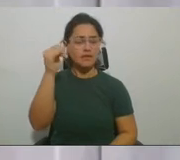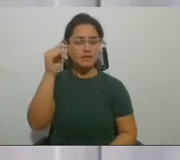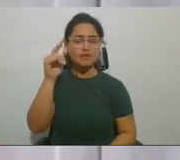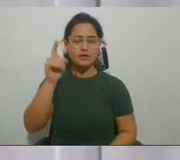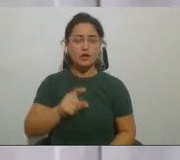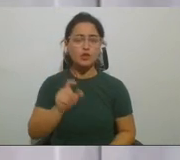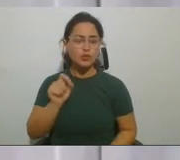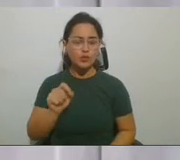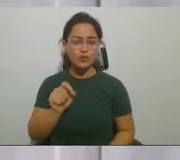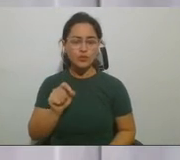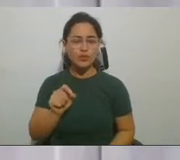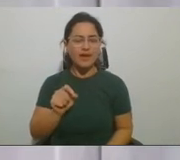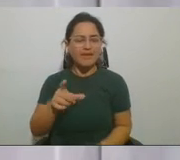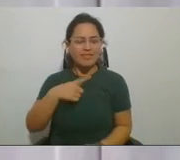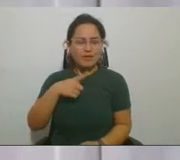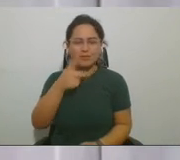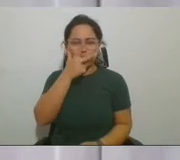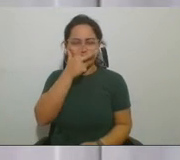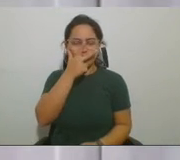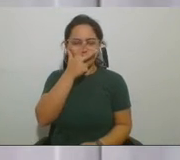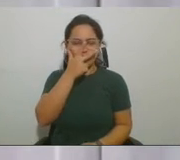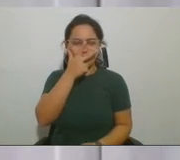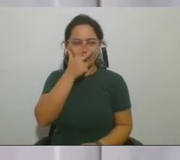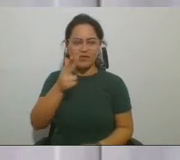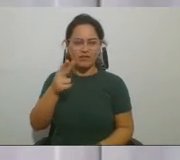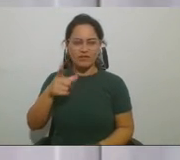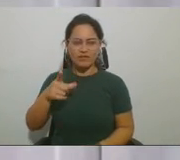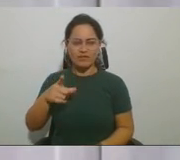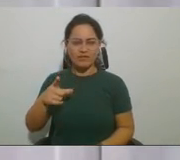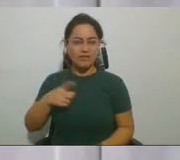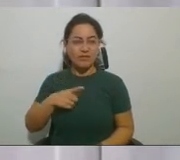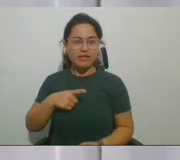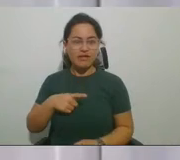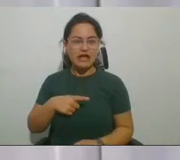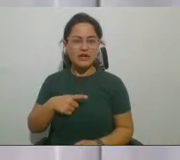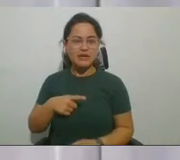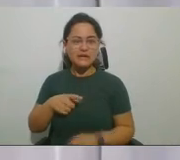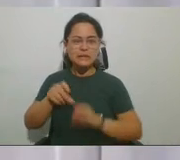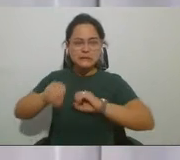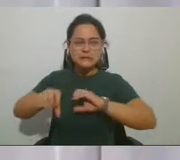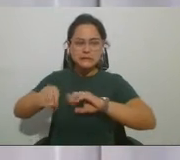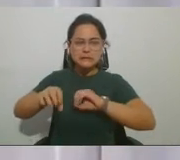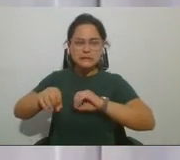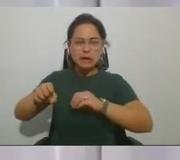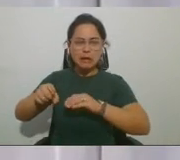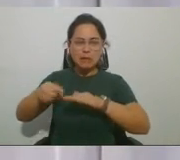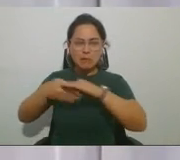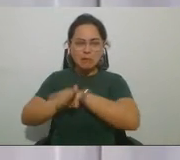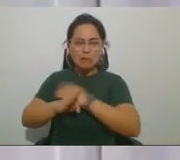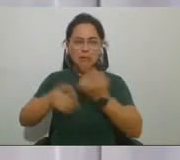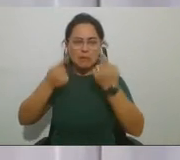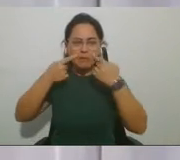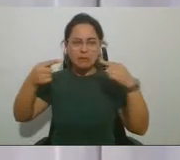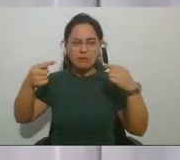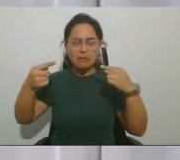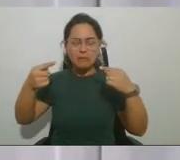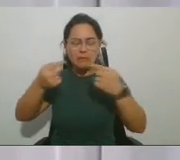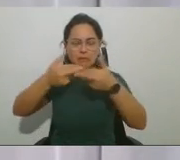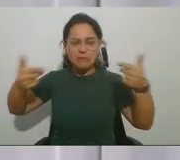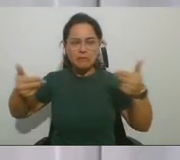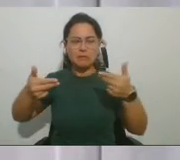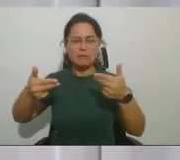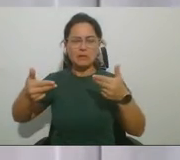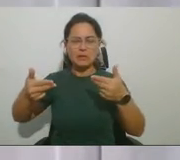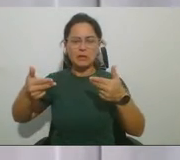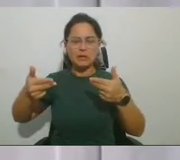escombros com relação às telúrias inculcadoras, sobretudo de regimes de